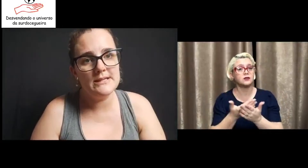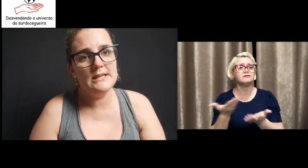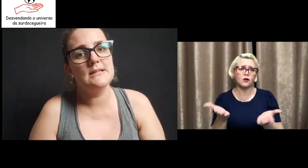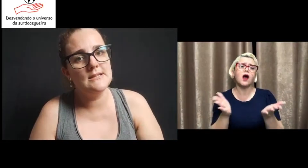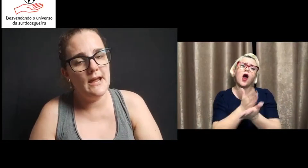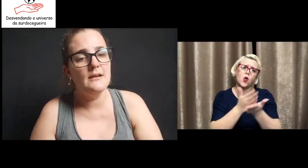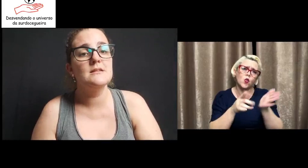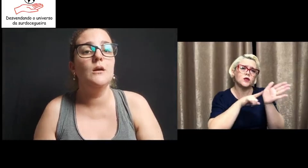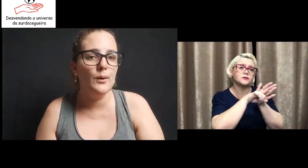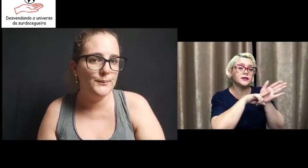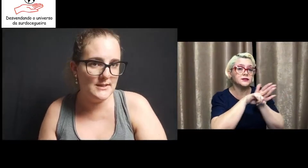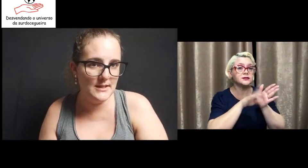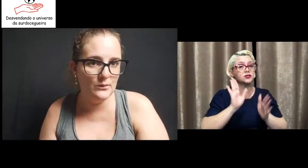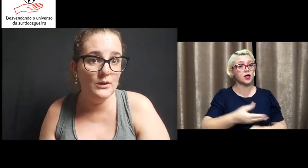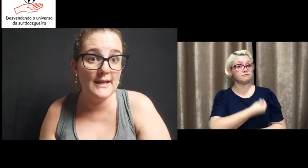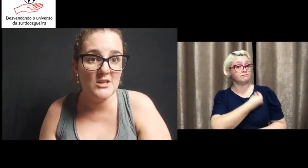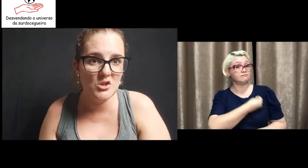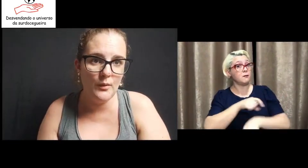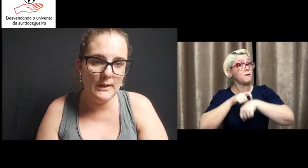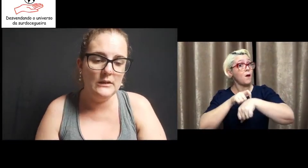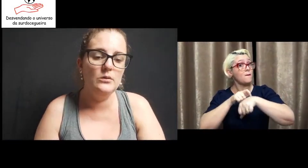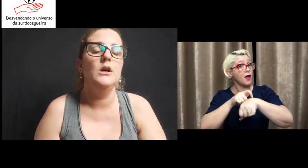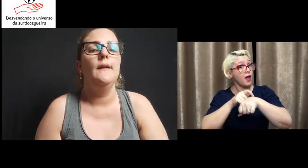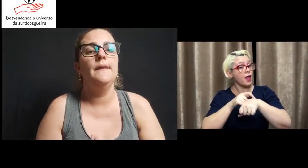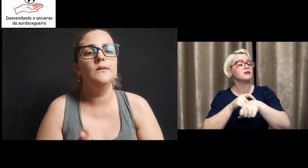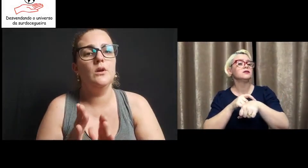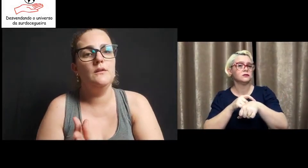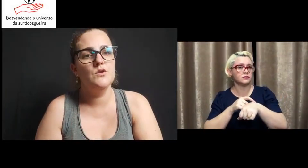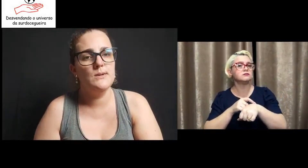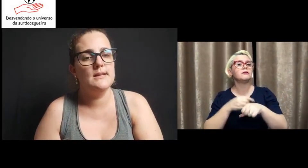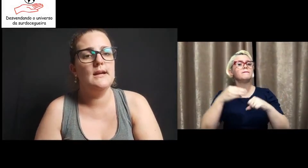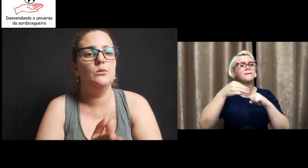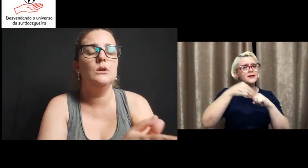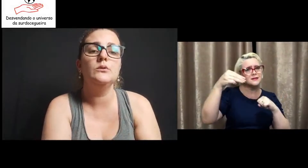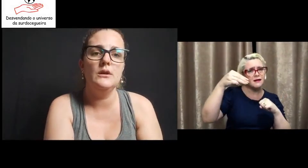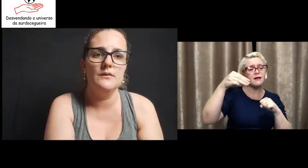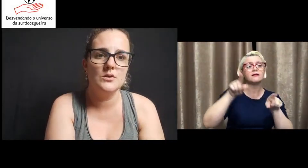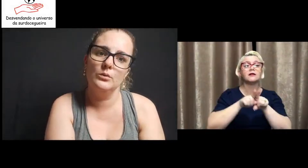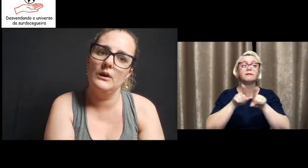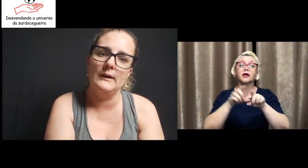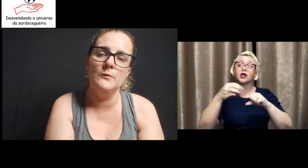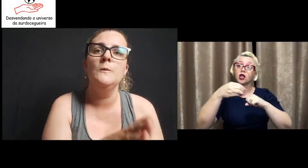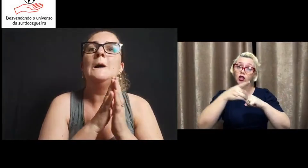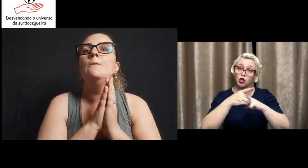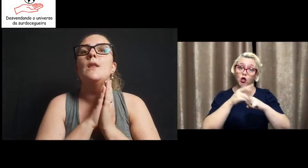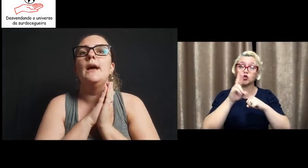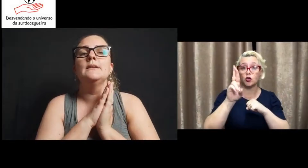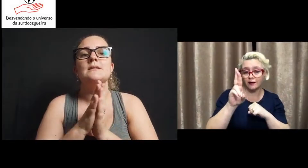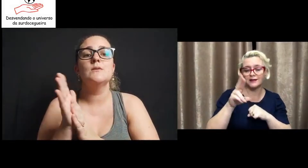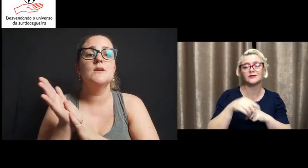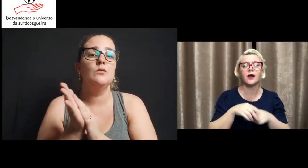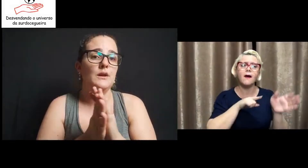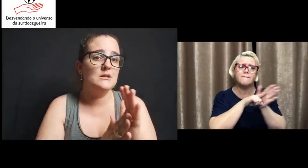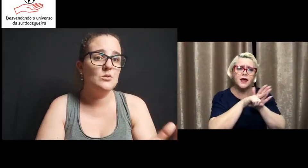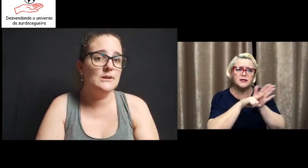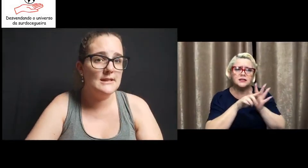das pesquisas, né, que estão acontecendo neste momento, tanto a nível de mestrado quanto a nível de doutorado, né? Elas